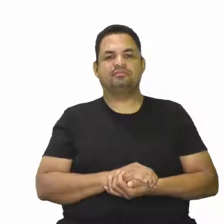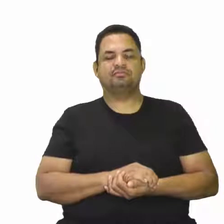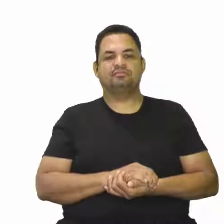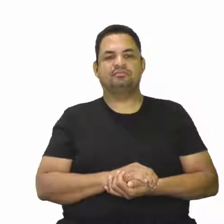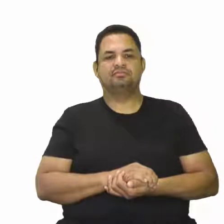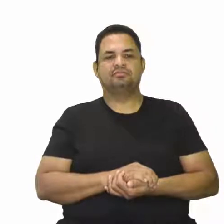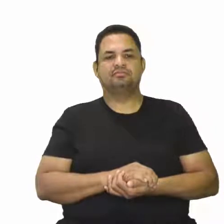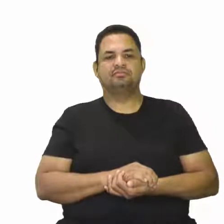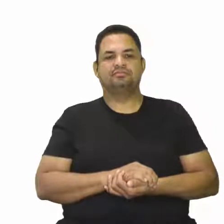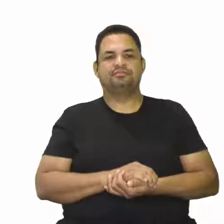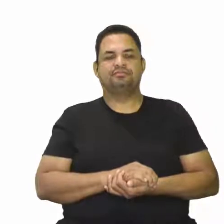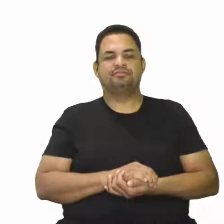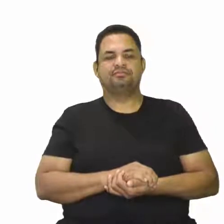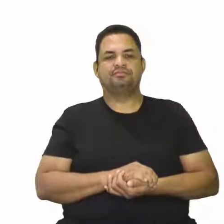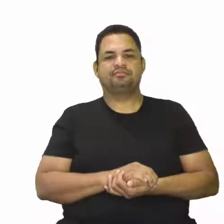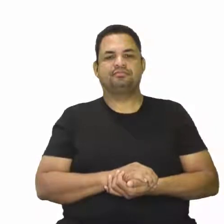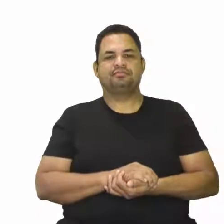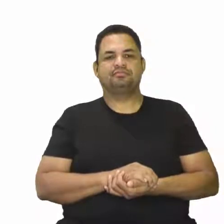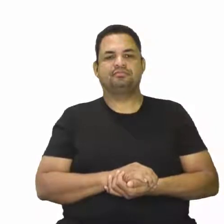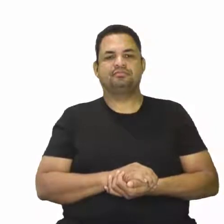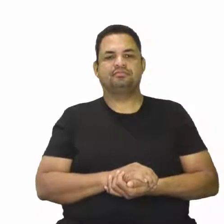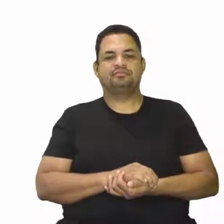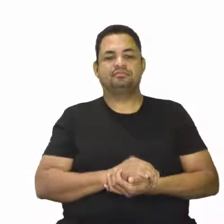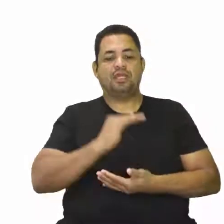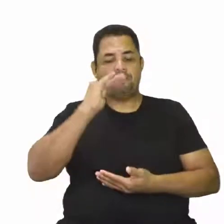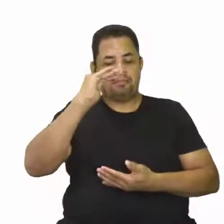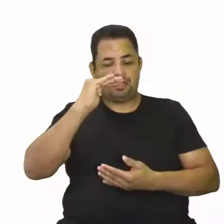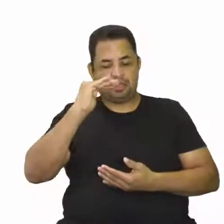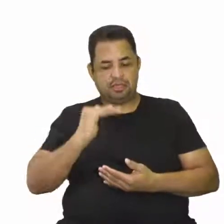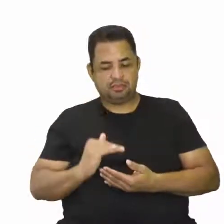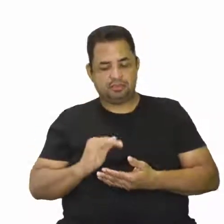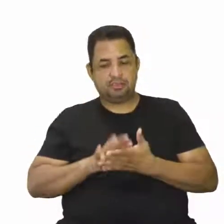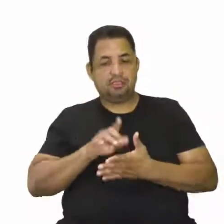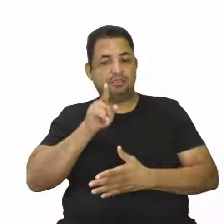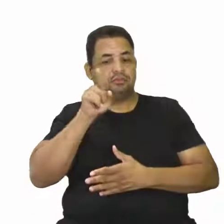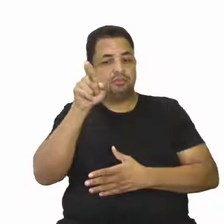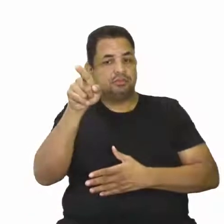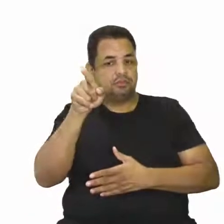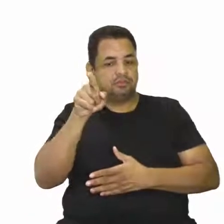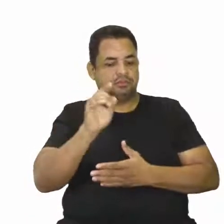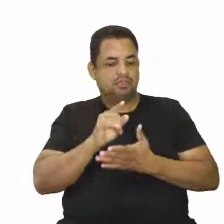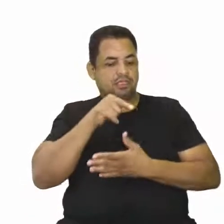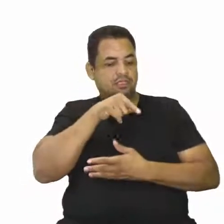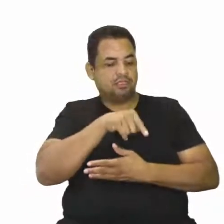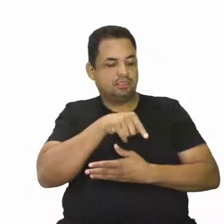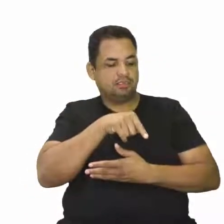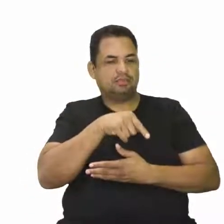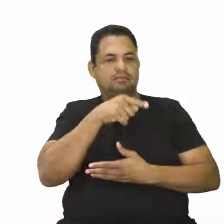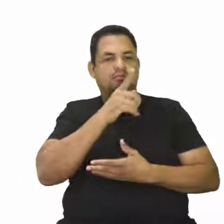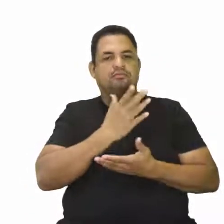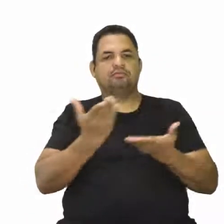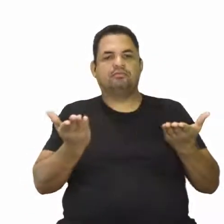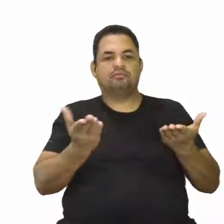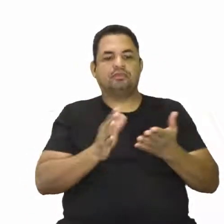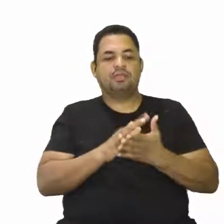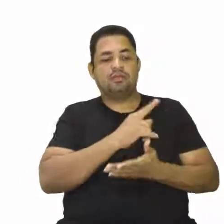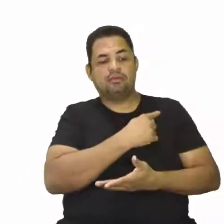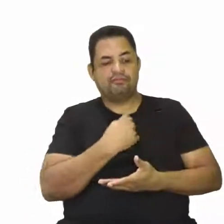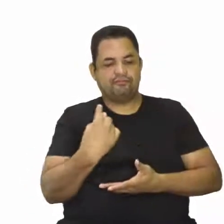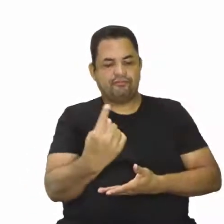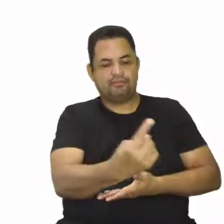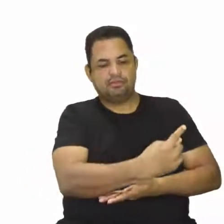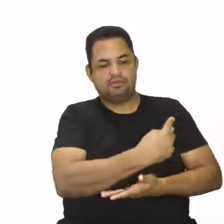alrededor. Então, eu tenho abaixo, ali, aí, aqui, ao